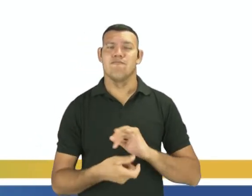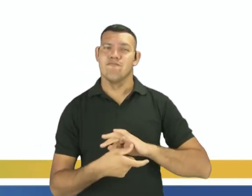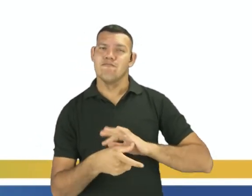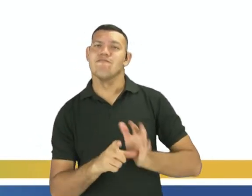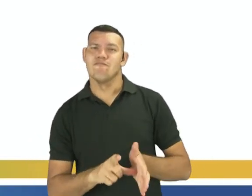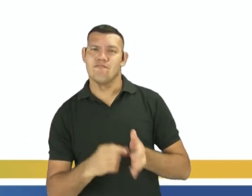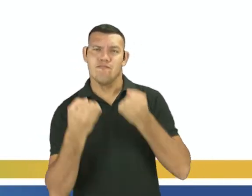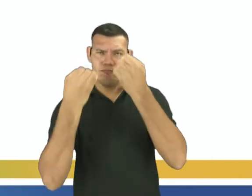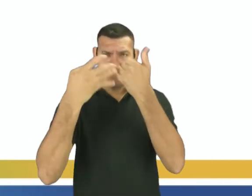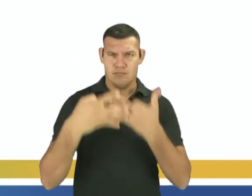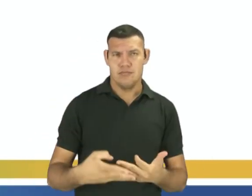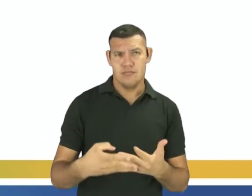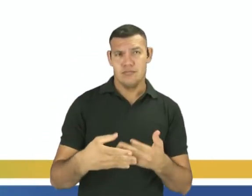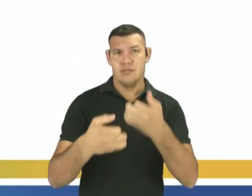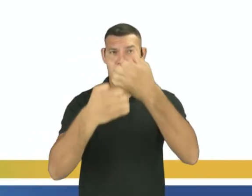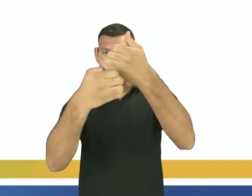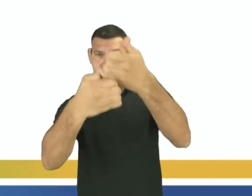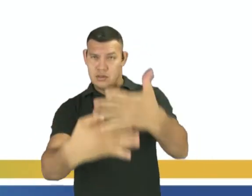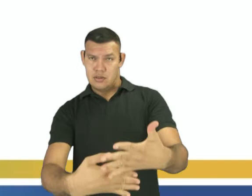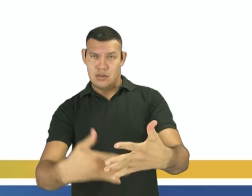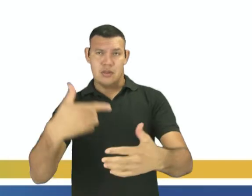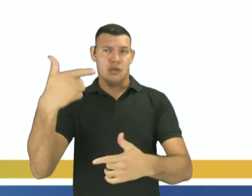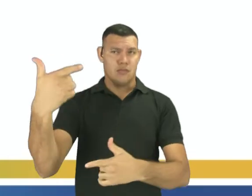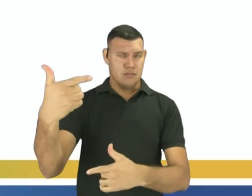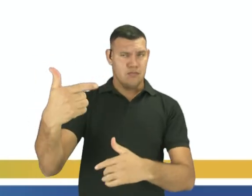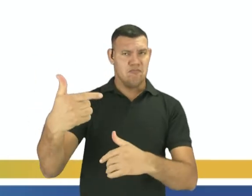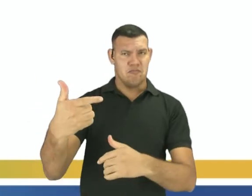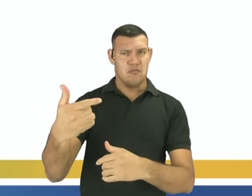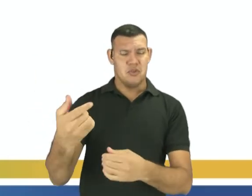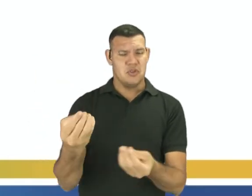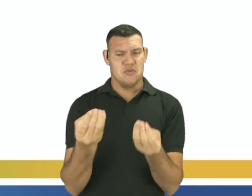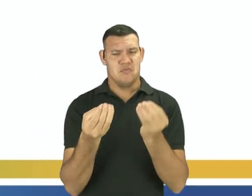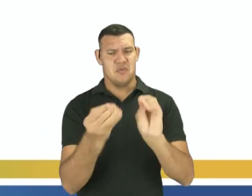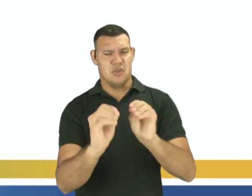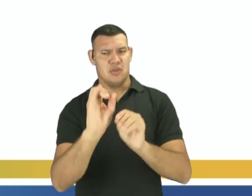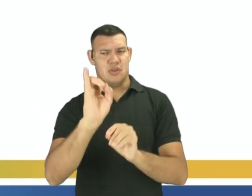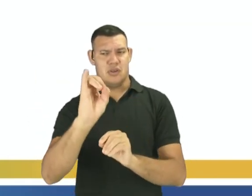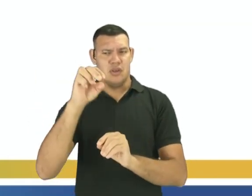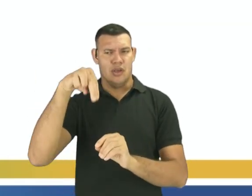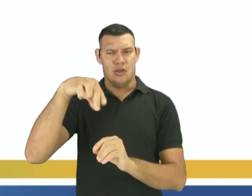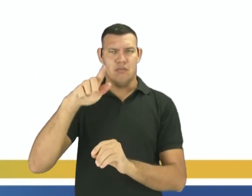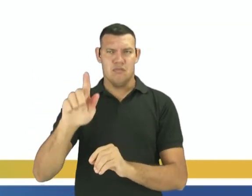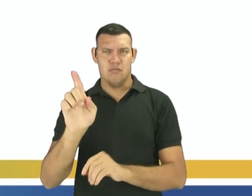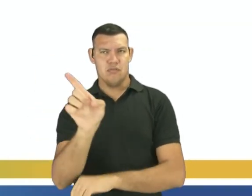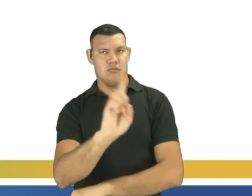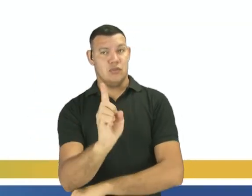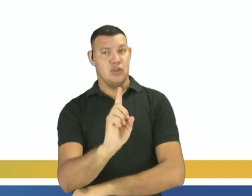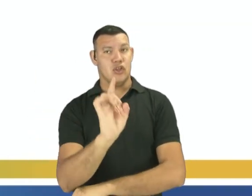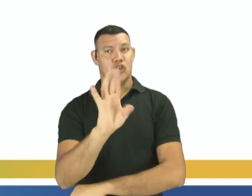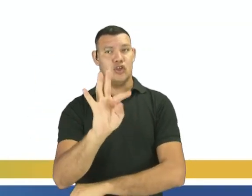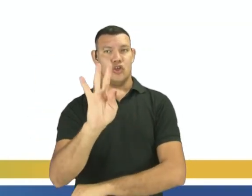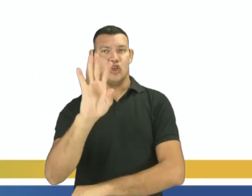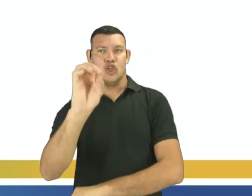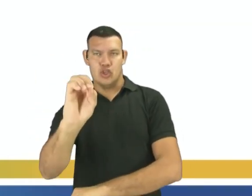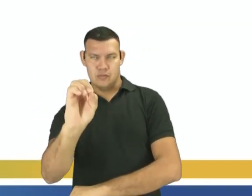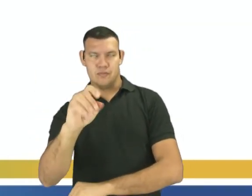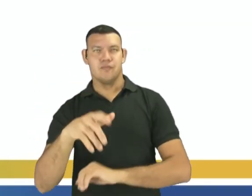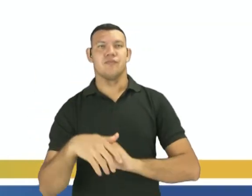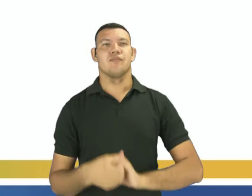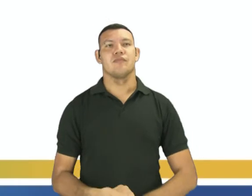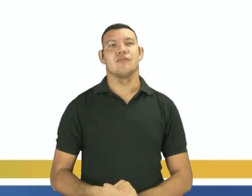se for, então, da lista 2 aí, você não vai acrescentar o ing e sim o to, colocar o verbo no infinitivo. A lista